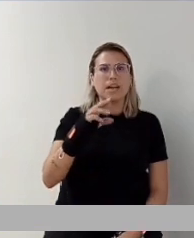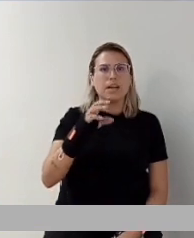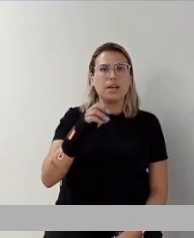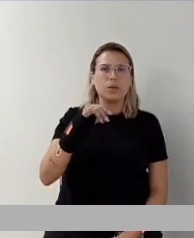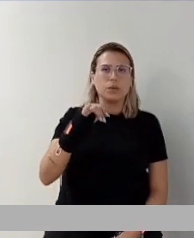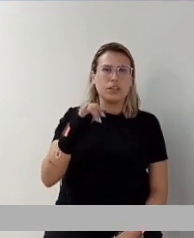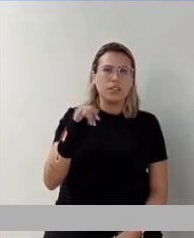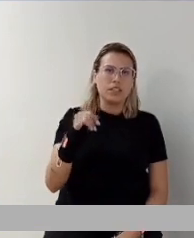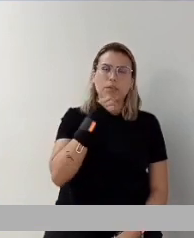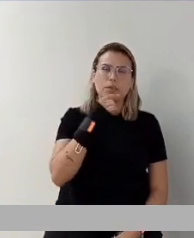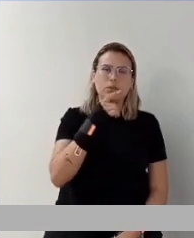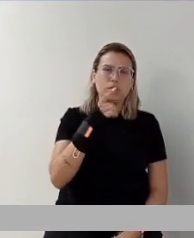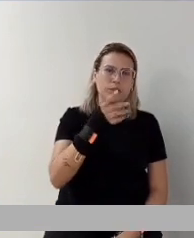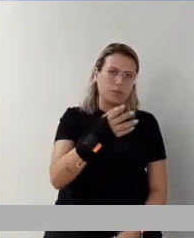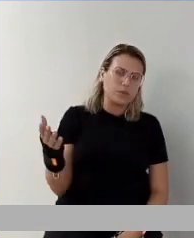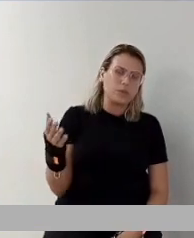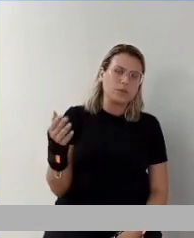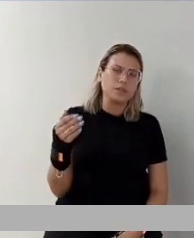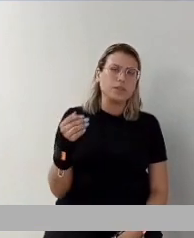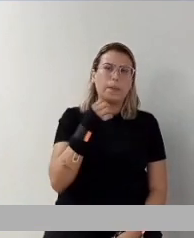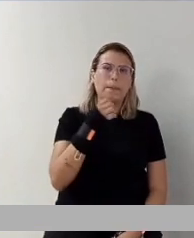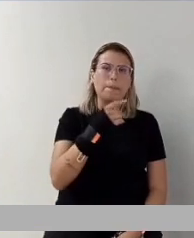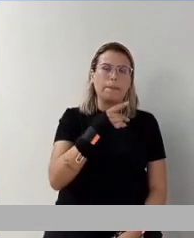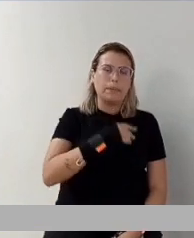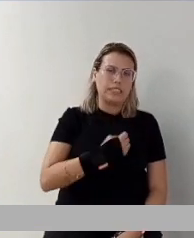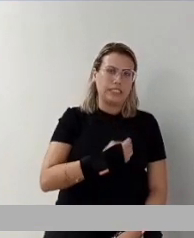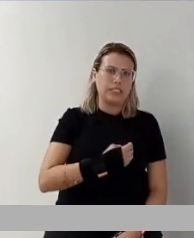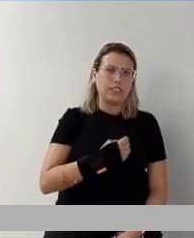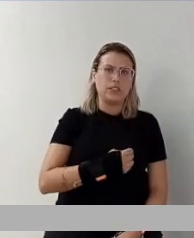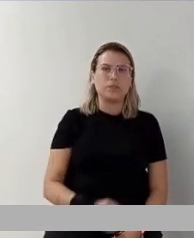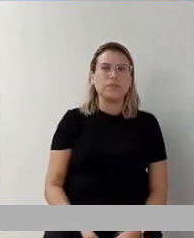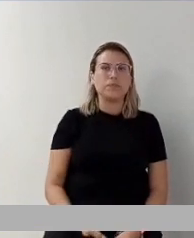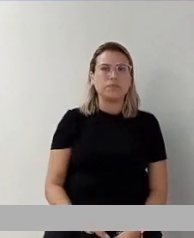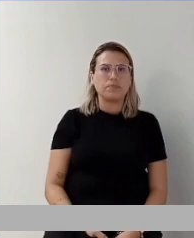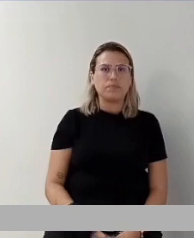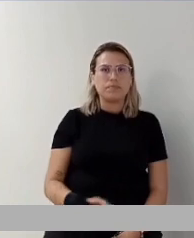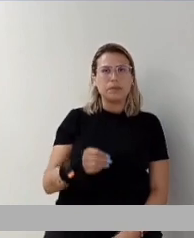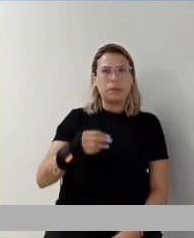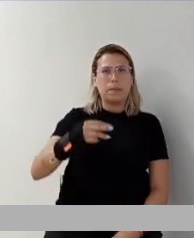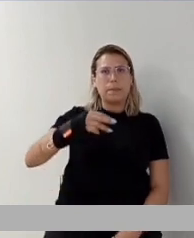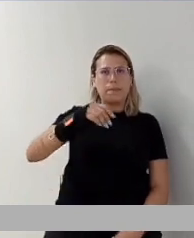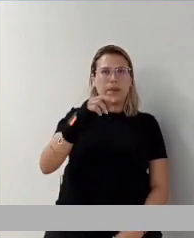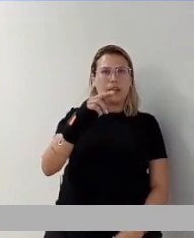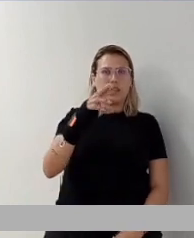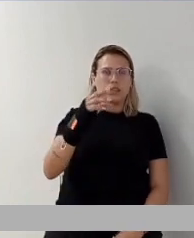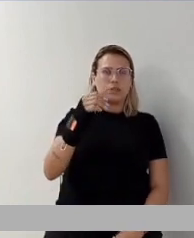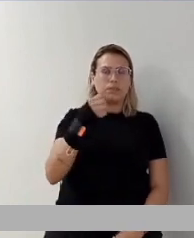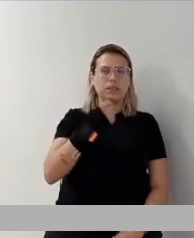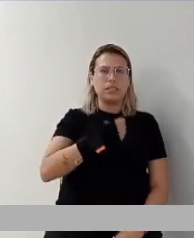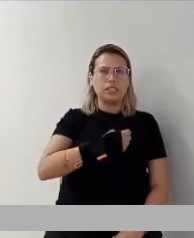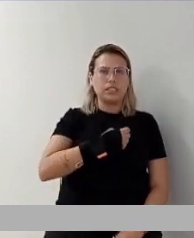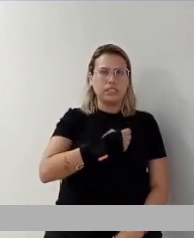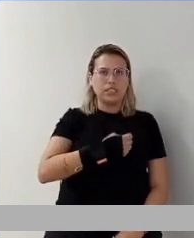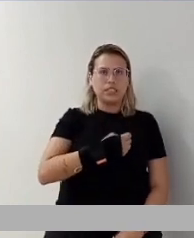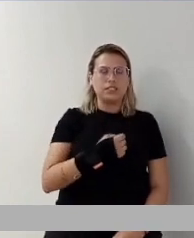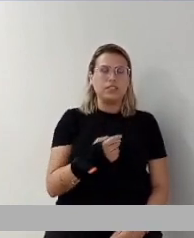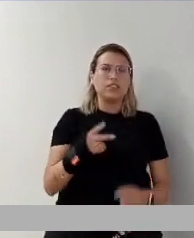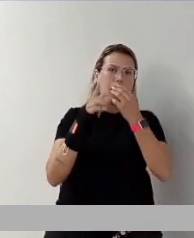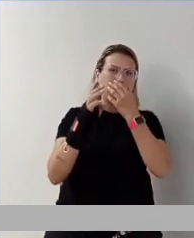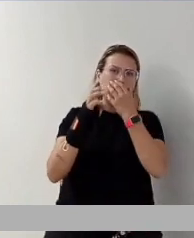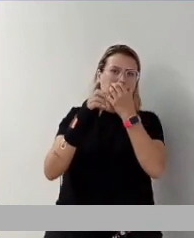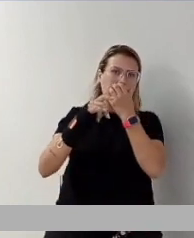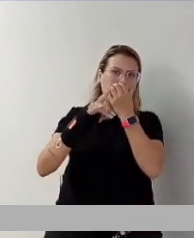Bom dia a todos presente Maros Aurélio de Araújo presente neen de Maia Soares